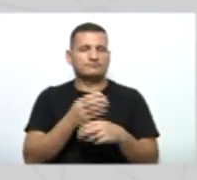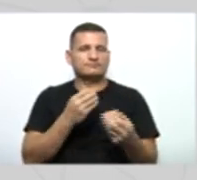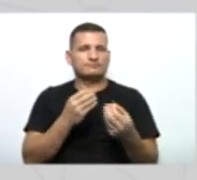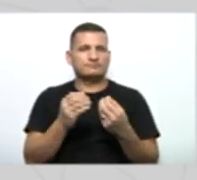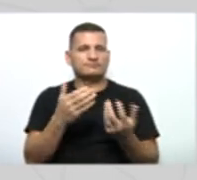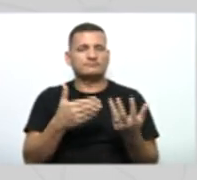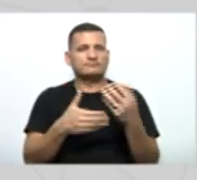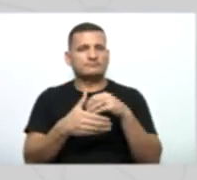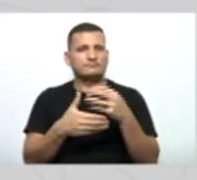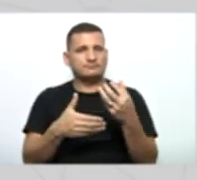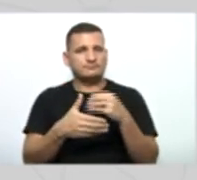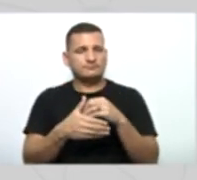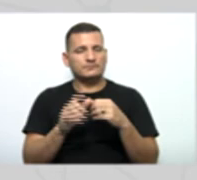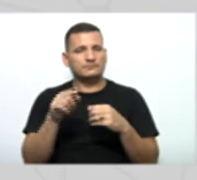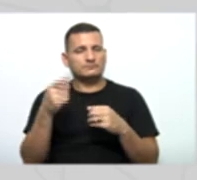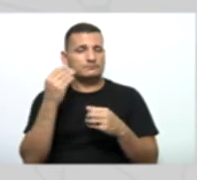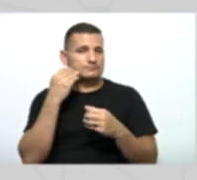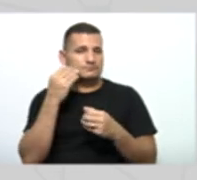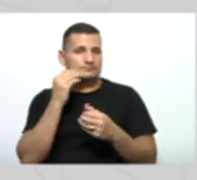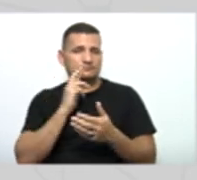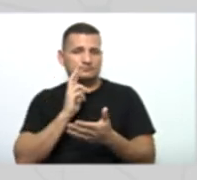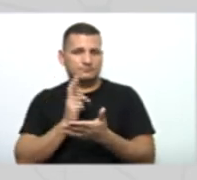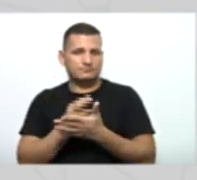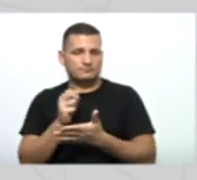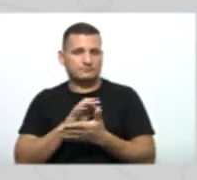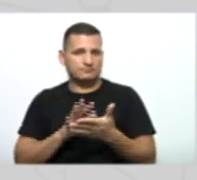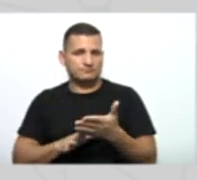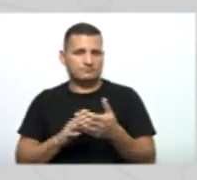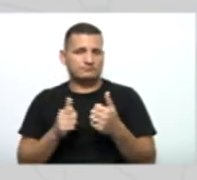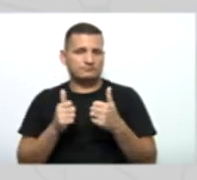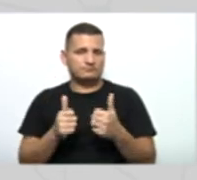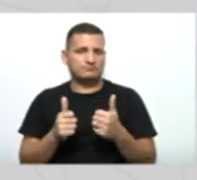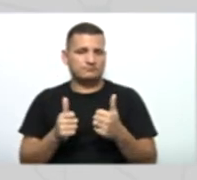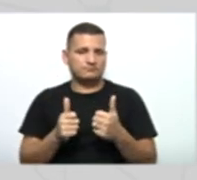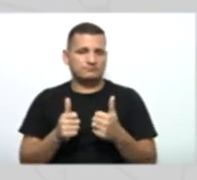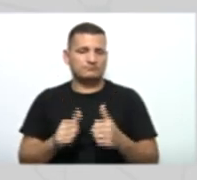encapsulamento e tenta resolver as atividades lá. Tranquilo?